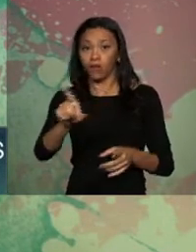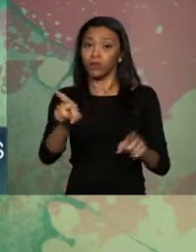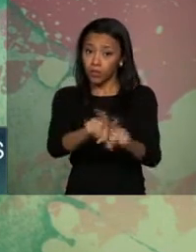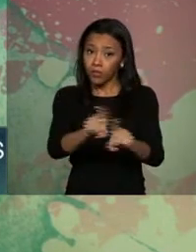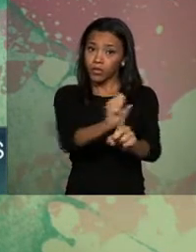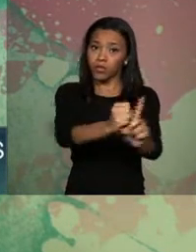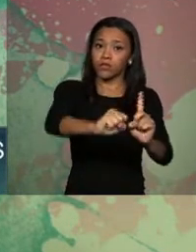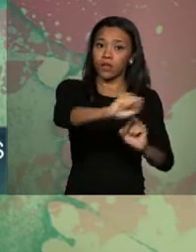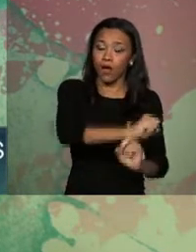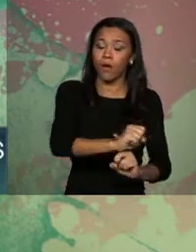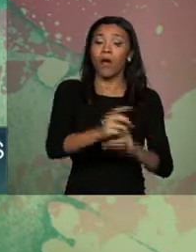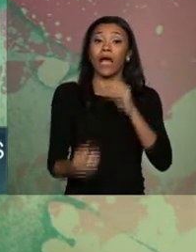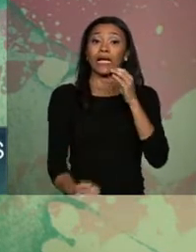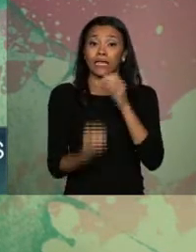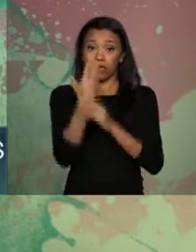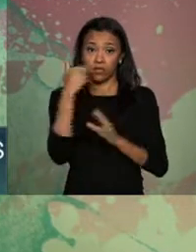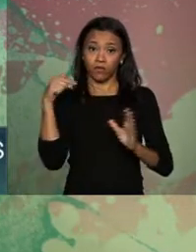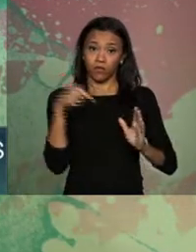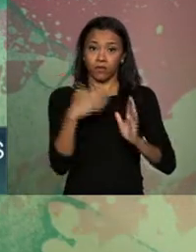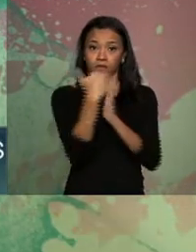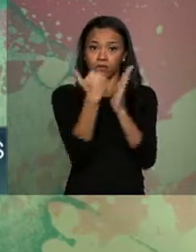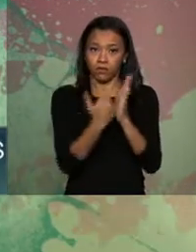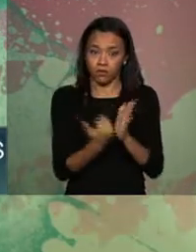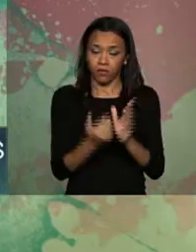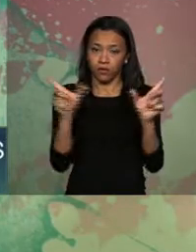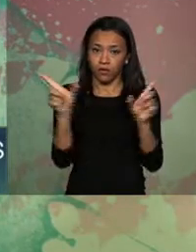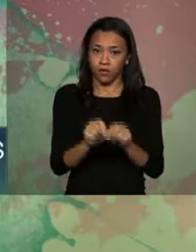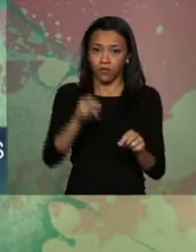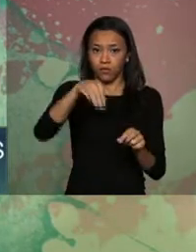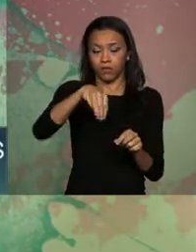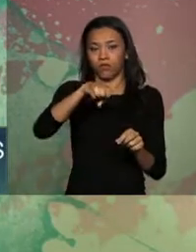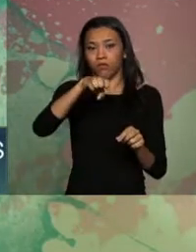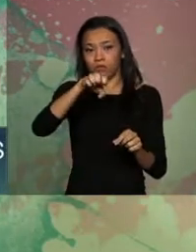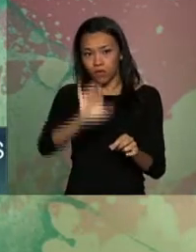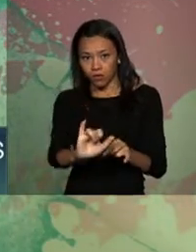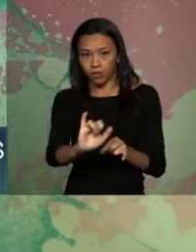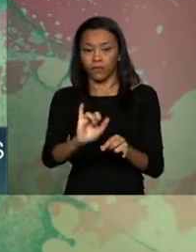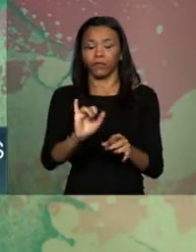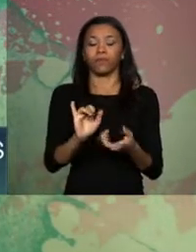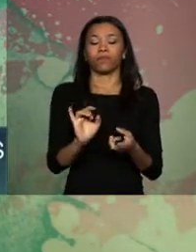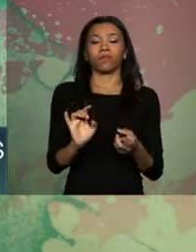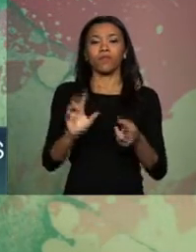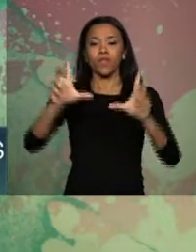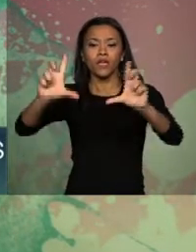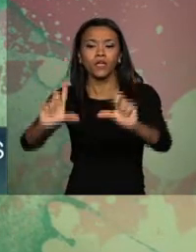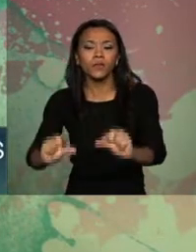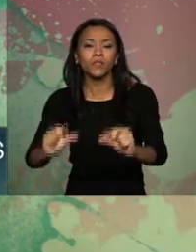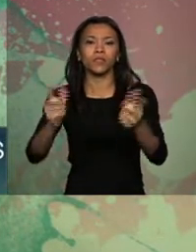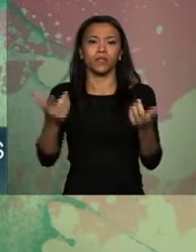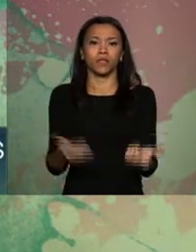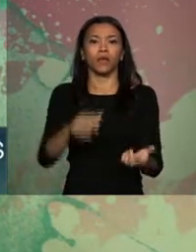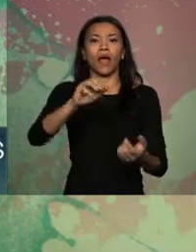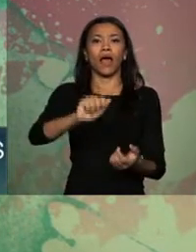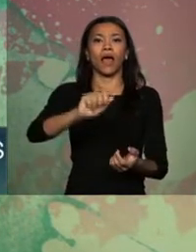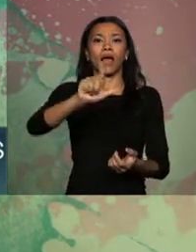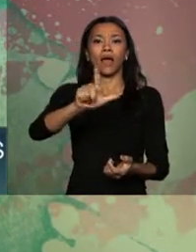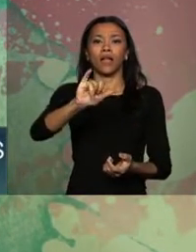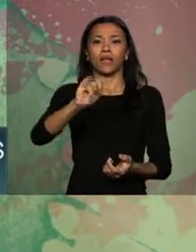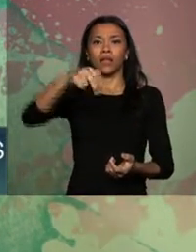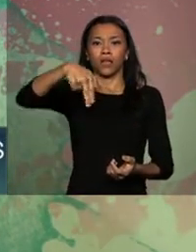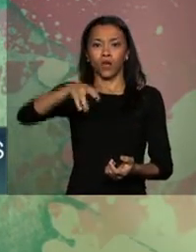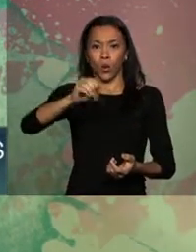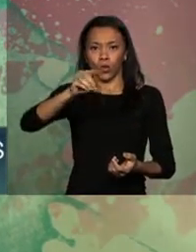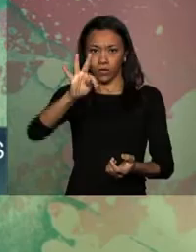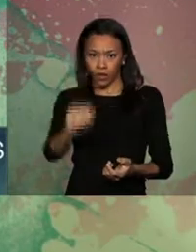a universalização, a revisão nas faixas de enquadramento, a redução da alíquota de contribuição,